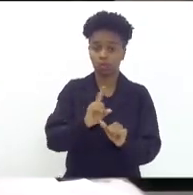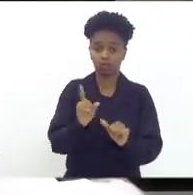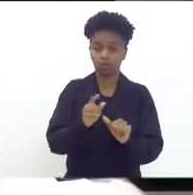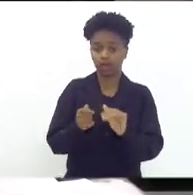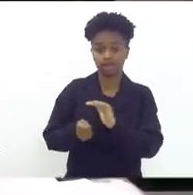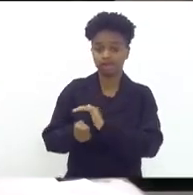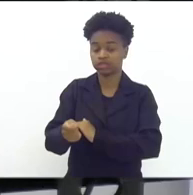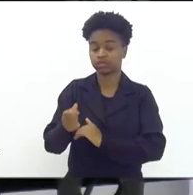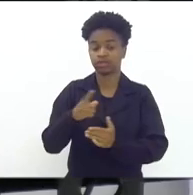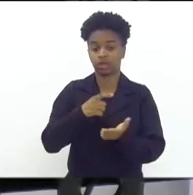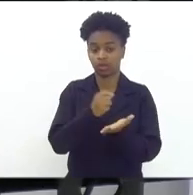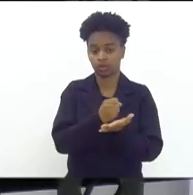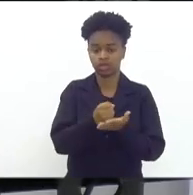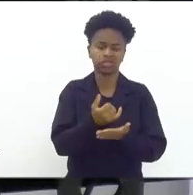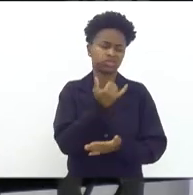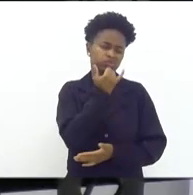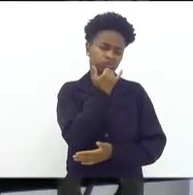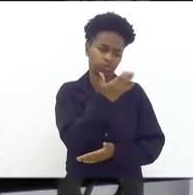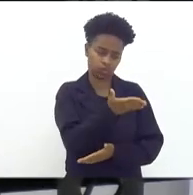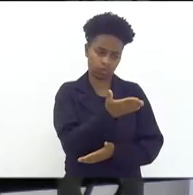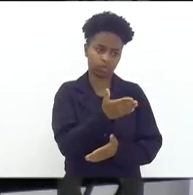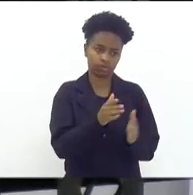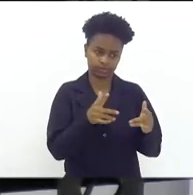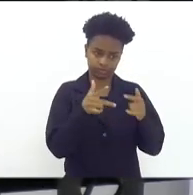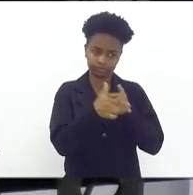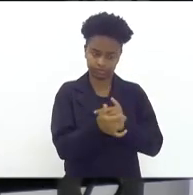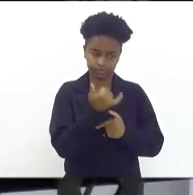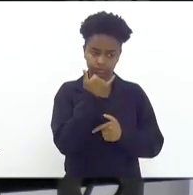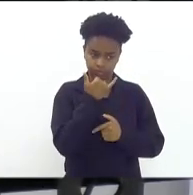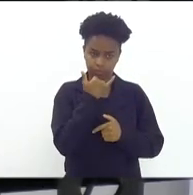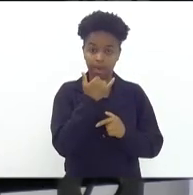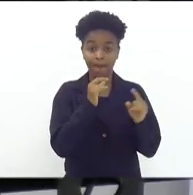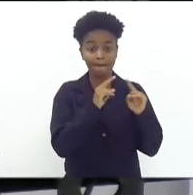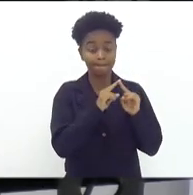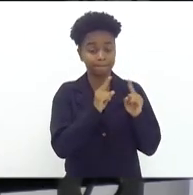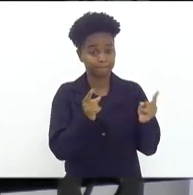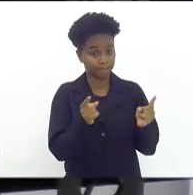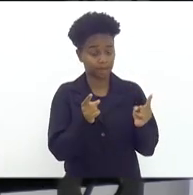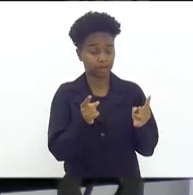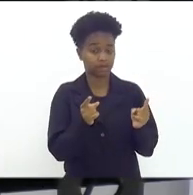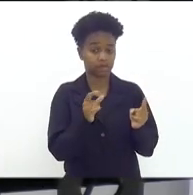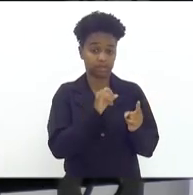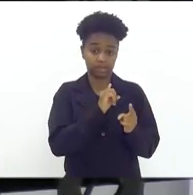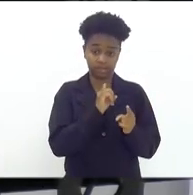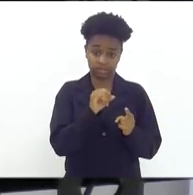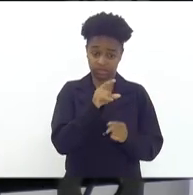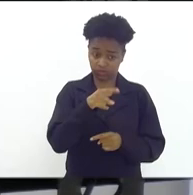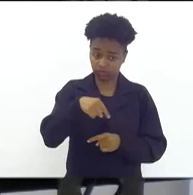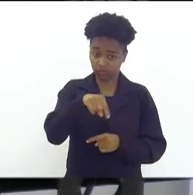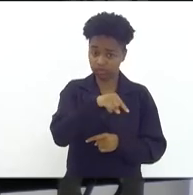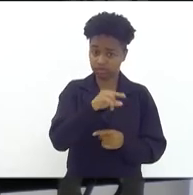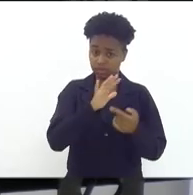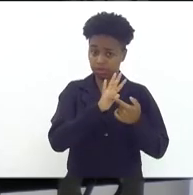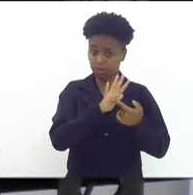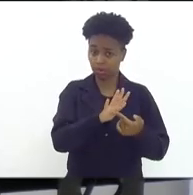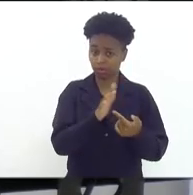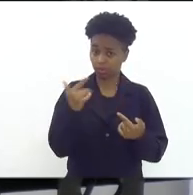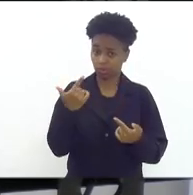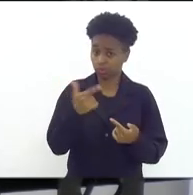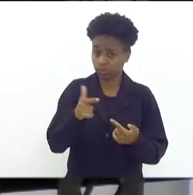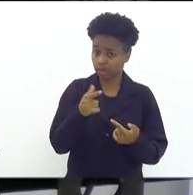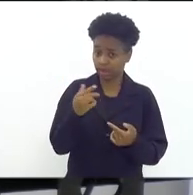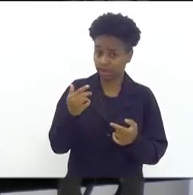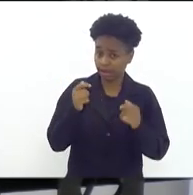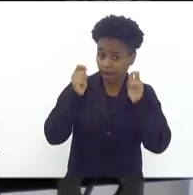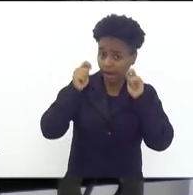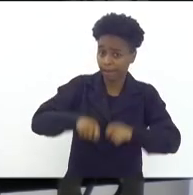no presidente me perdoe cortando vossa excelência mas se haja Total incapacidade de fazer